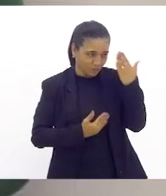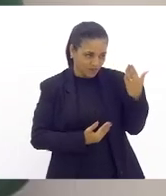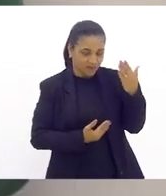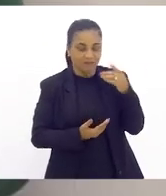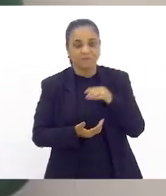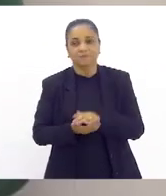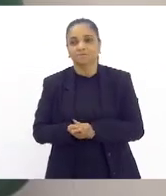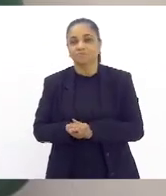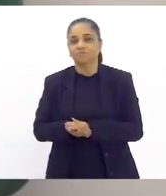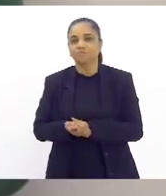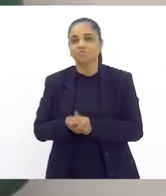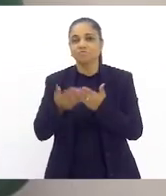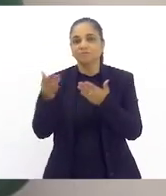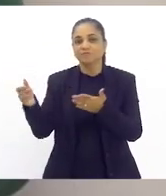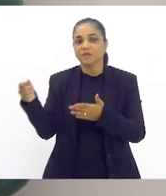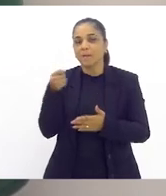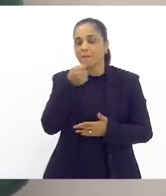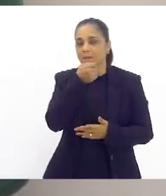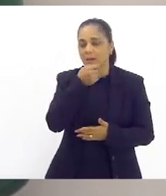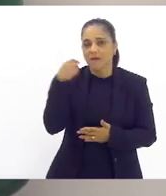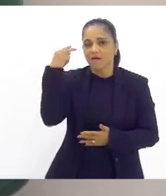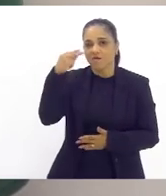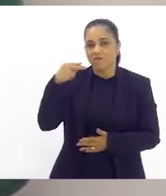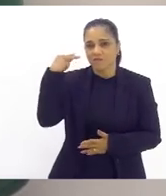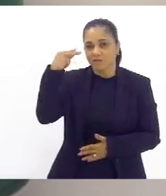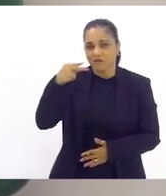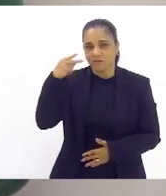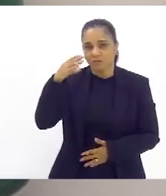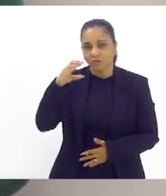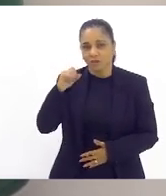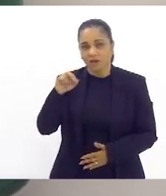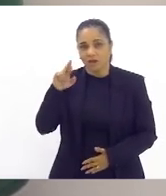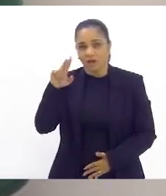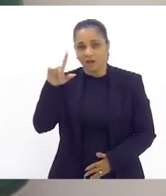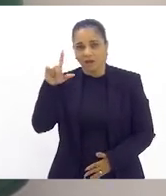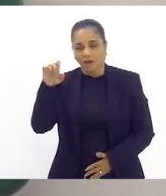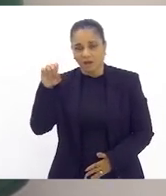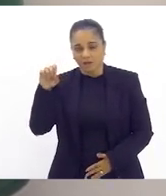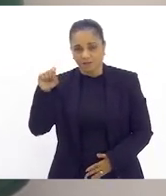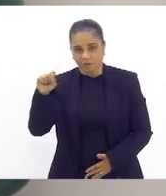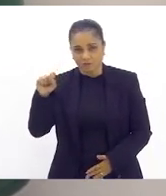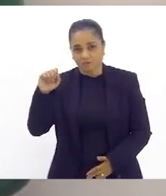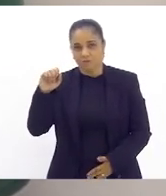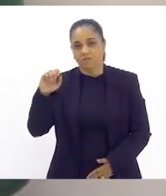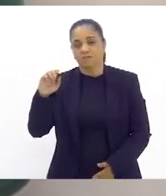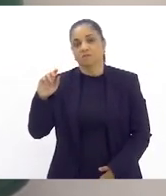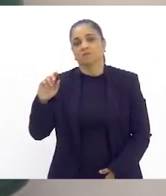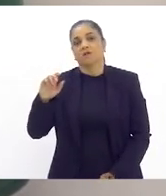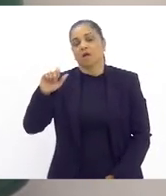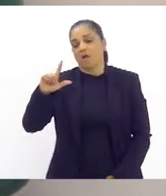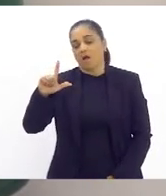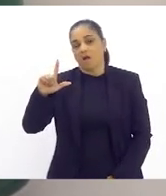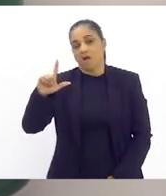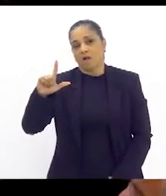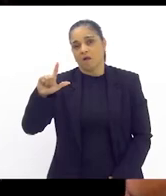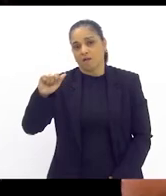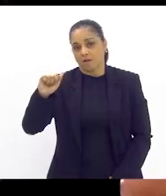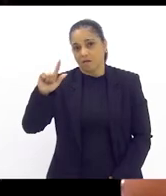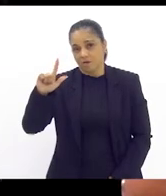gostaria de chamar para fazer o uso da palavra o vereador Carlos Alberto Lopes vereador de Quatis